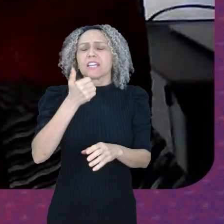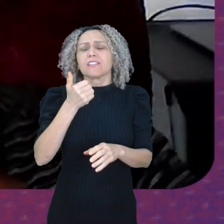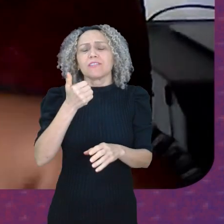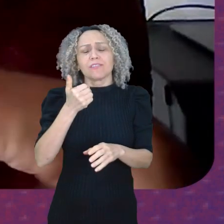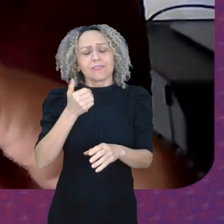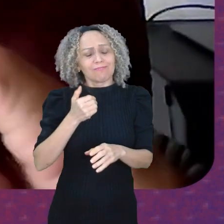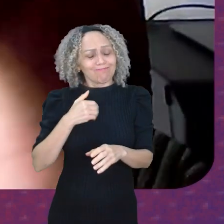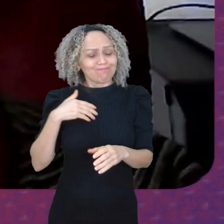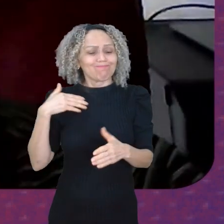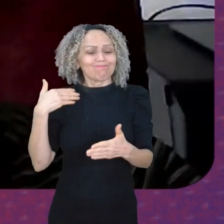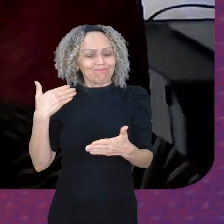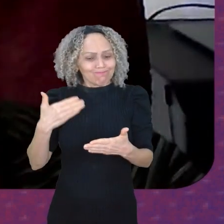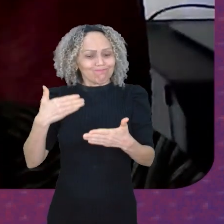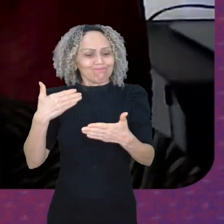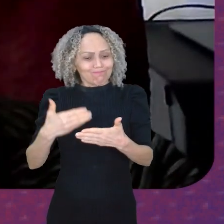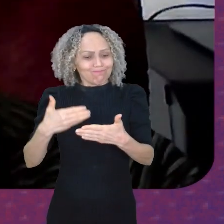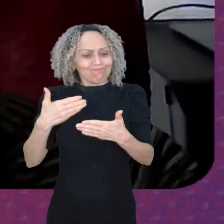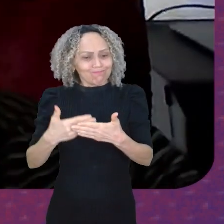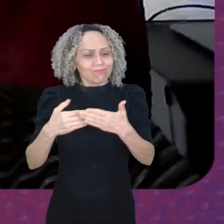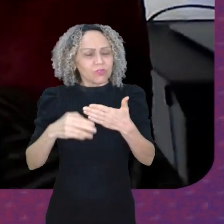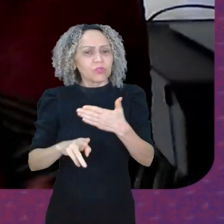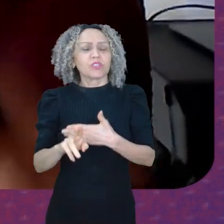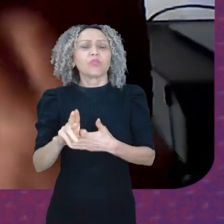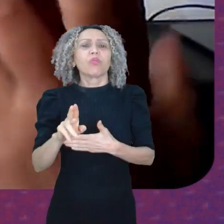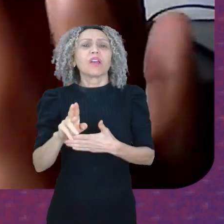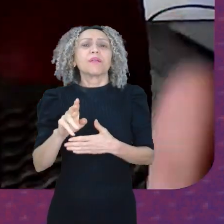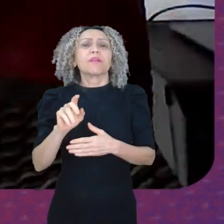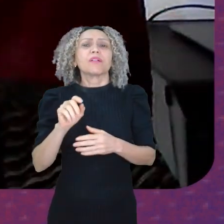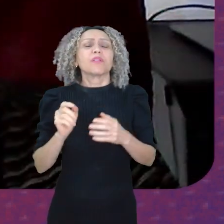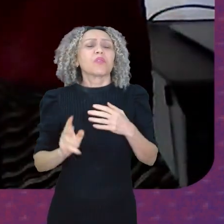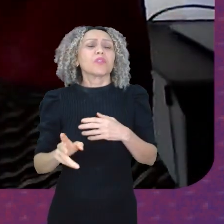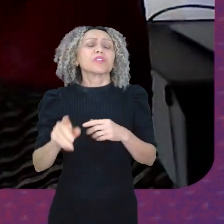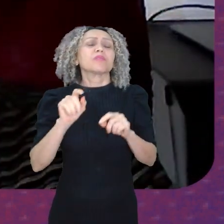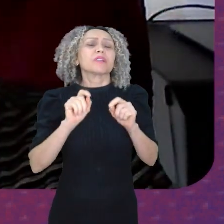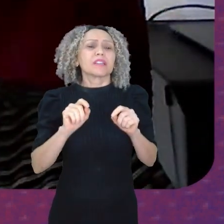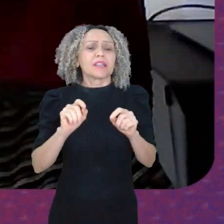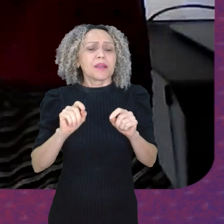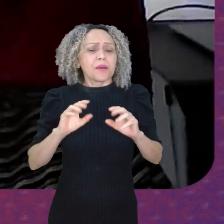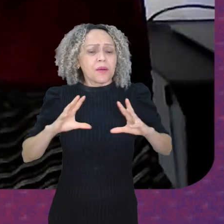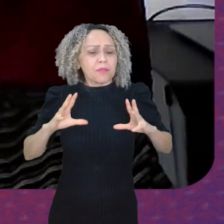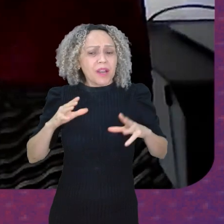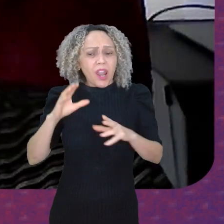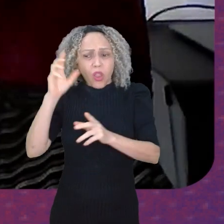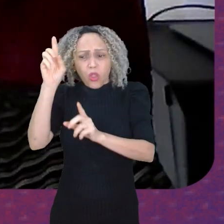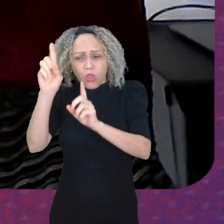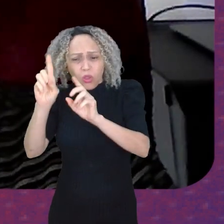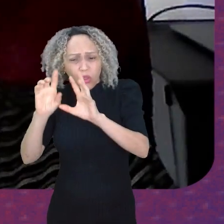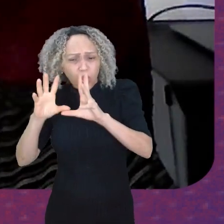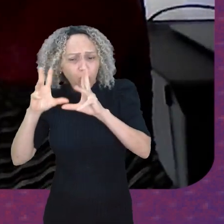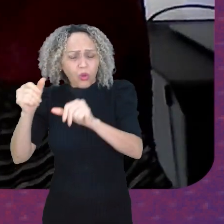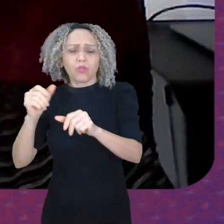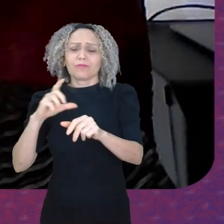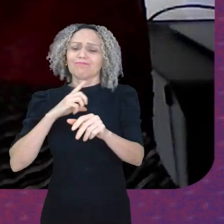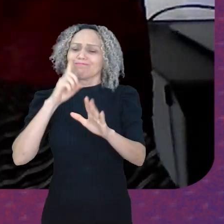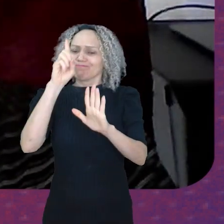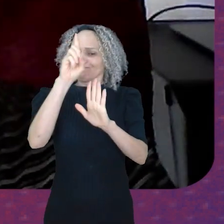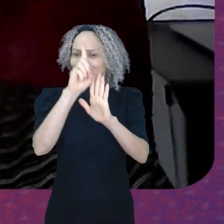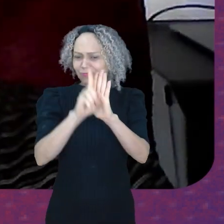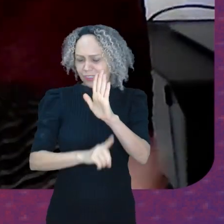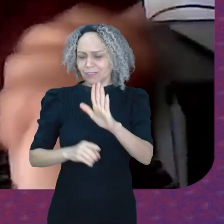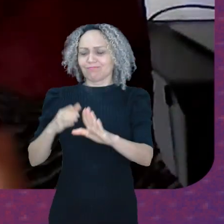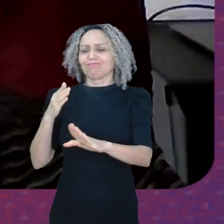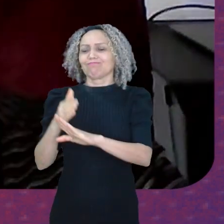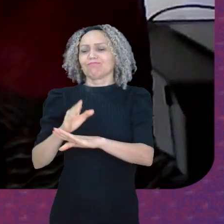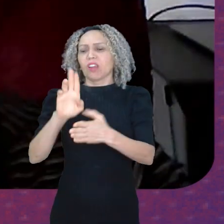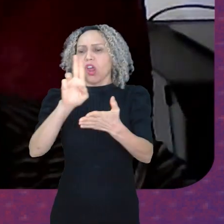Então, as ações afirmativas, elas se somam a esta luta. As